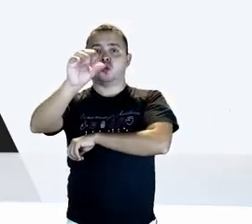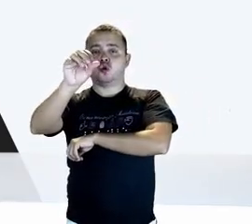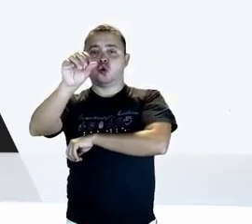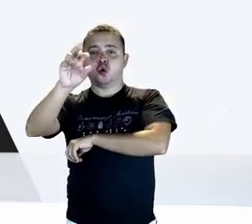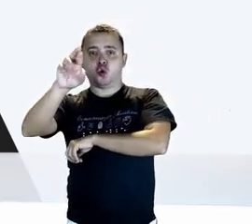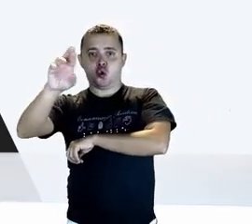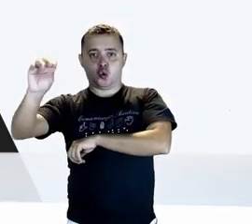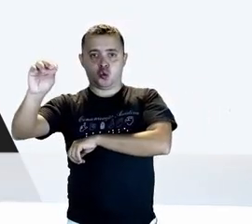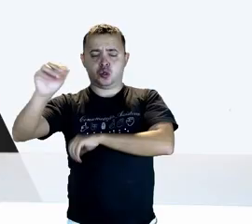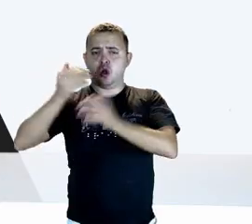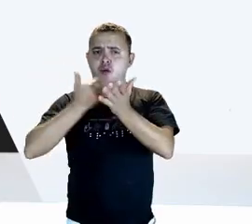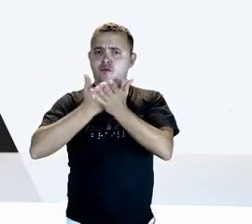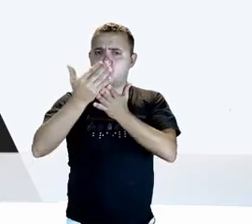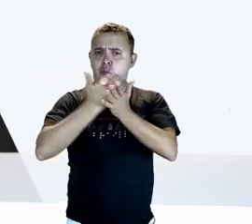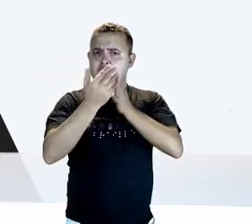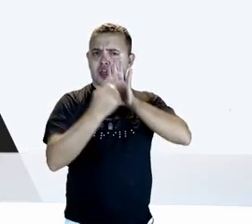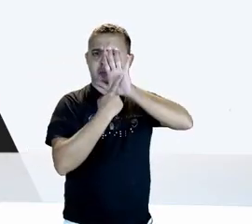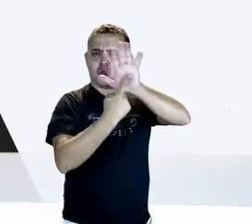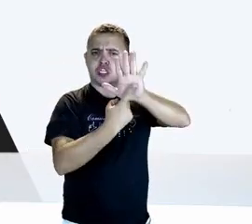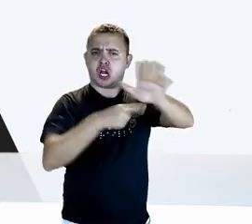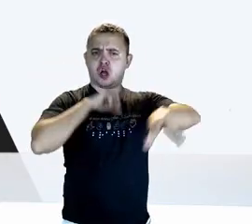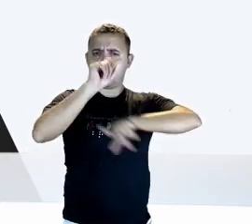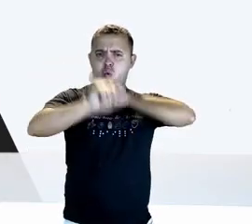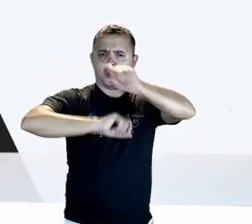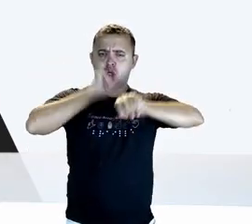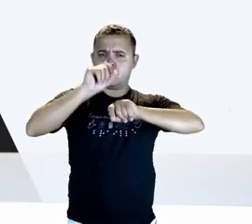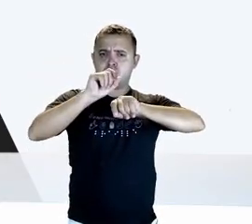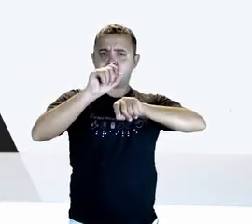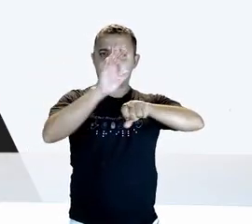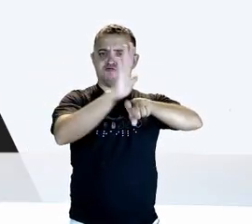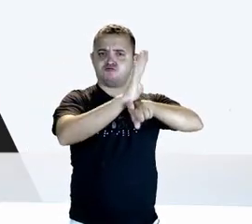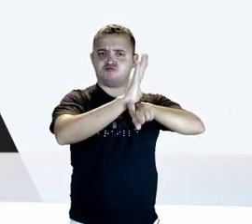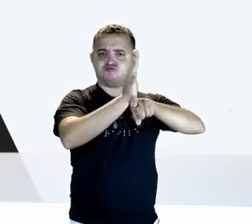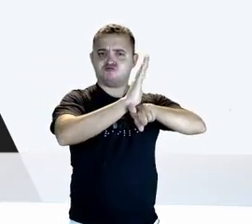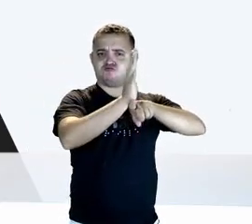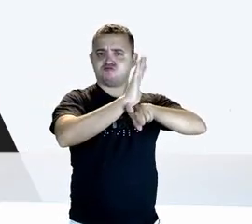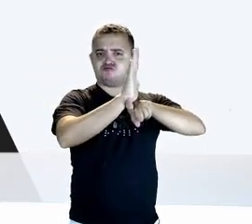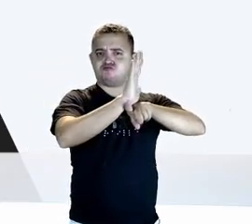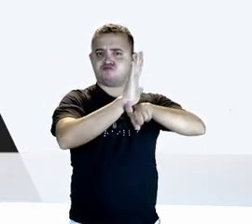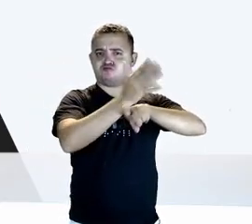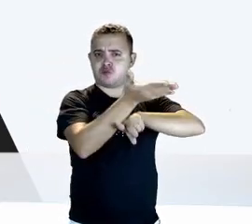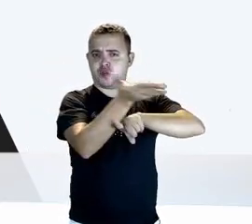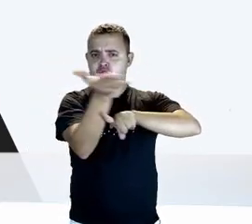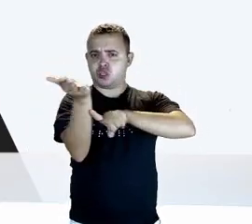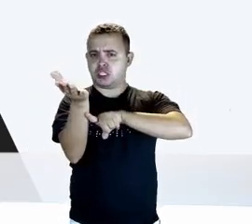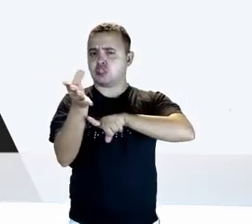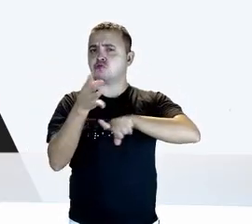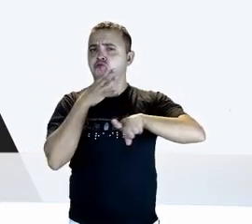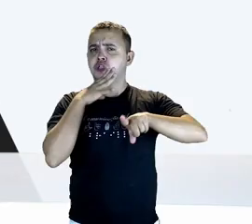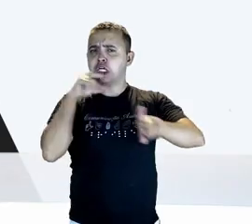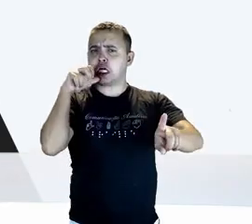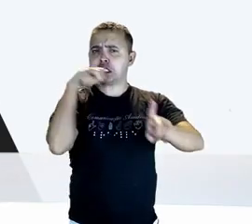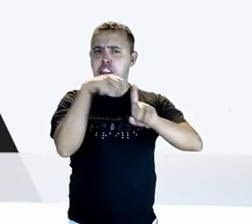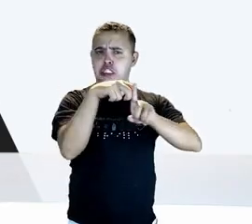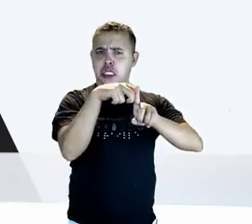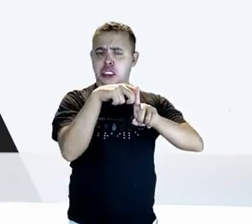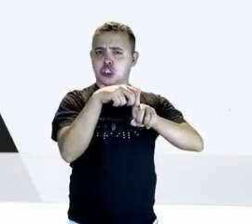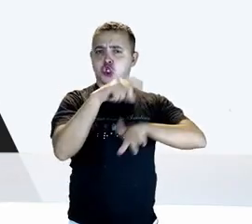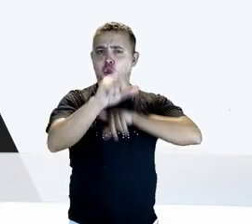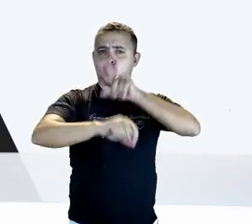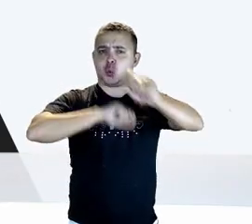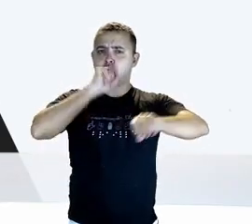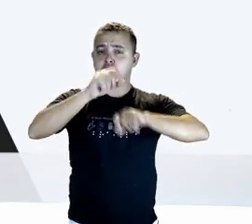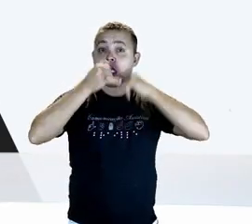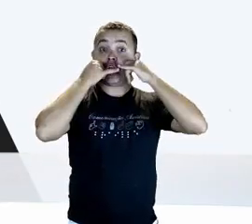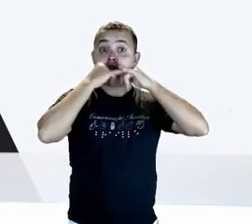de iniciar ela gerando um impacto aqui para vocês. Eu vou mostrar um vídeo para vocês de acidente